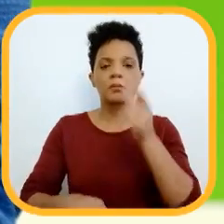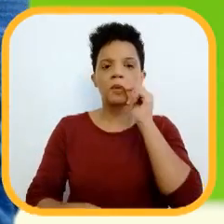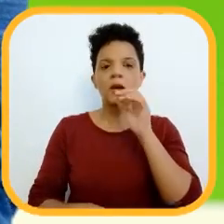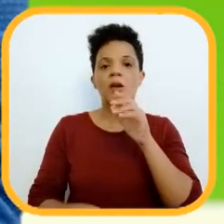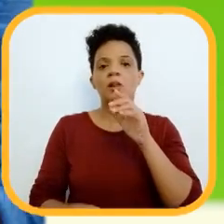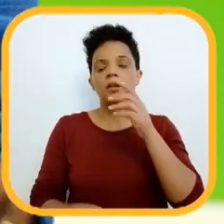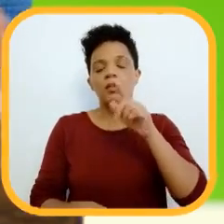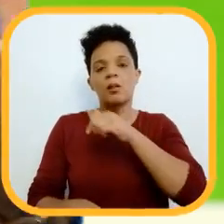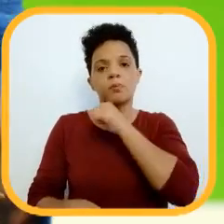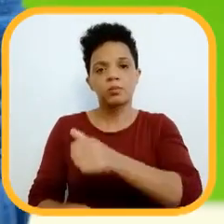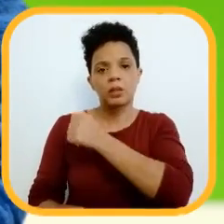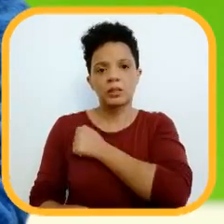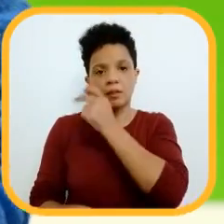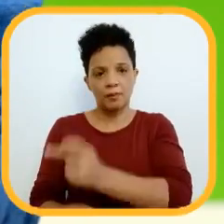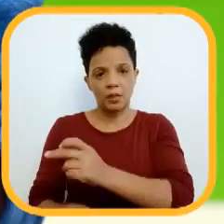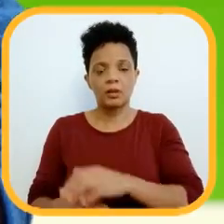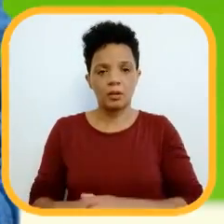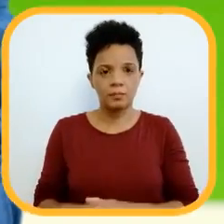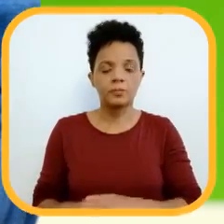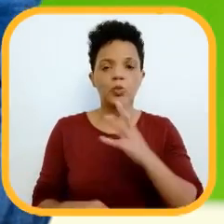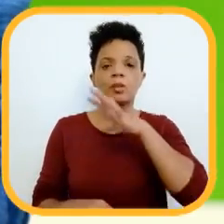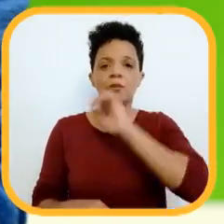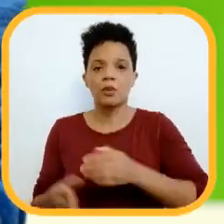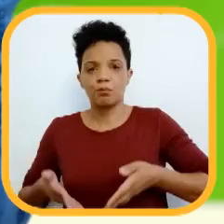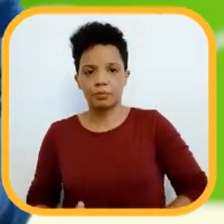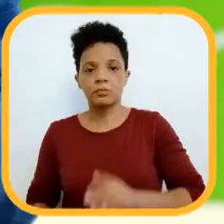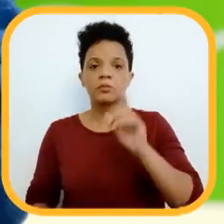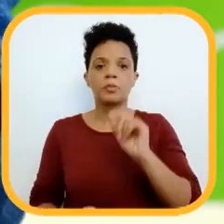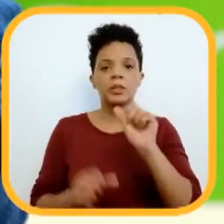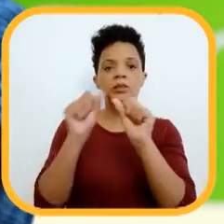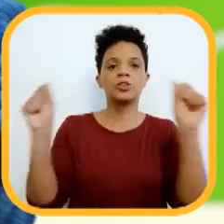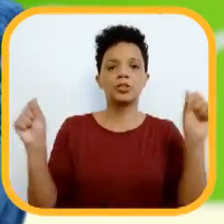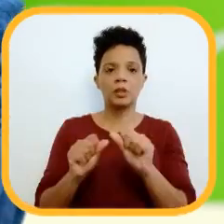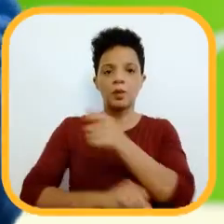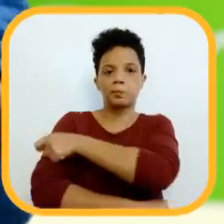reforçar as licenças parentais, porque senão também não as usam. E, portanto, é este mecanismo,